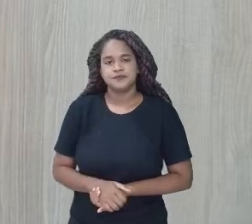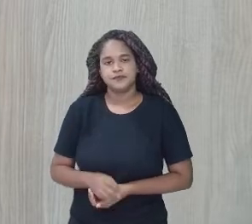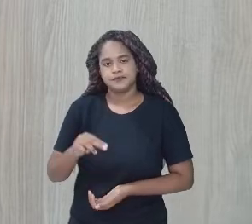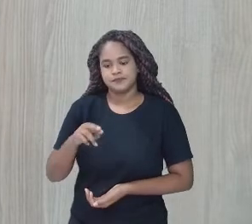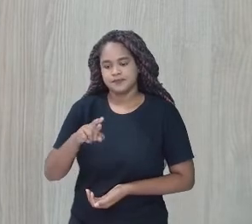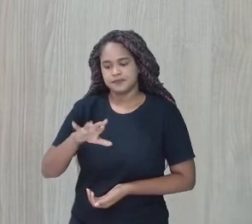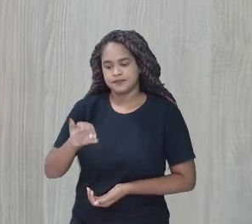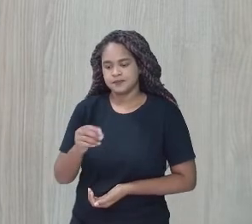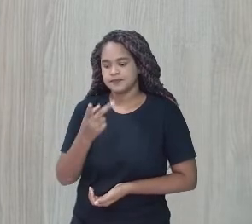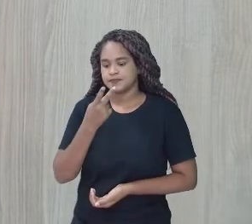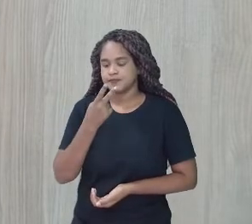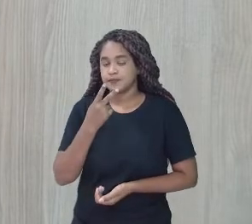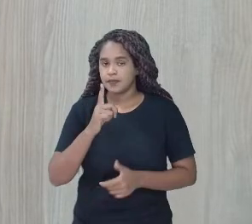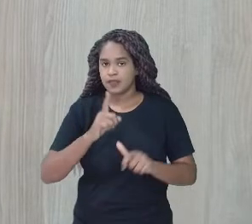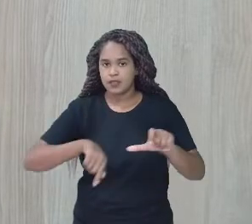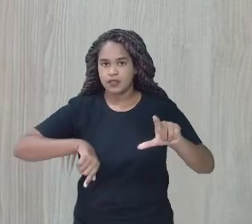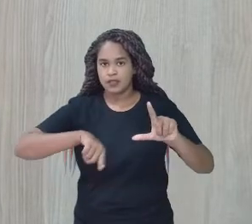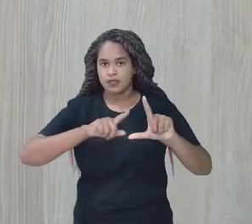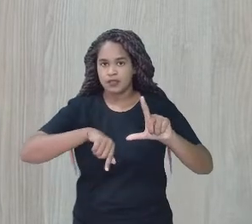Maria disse que é letra A,